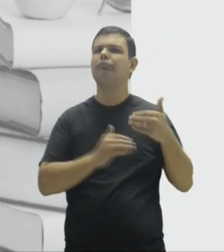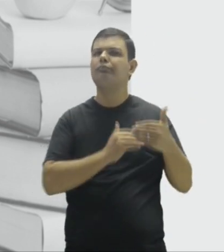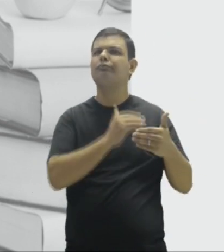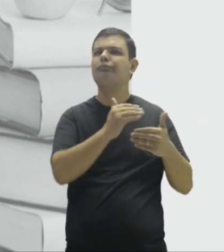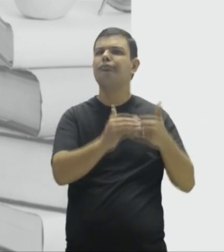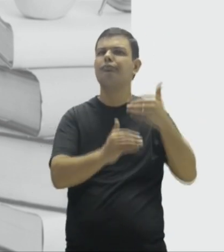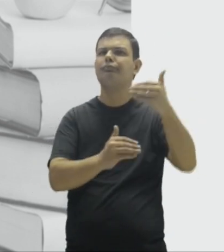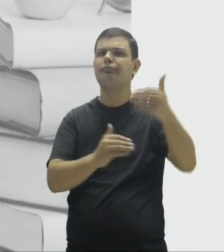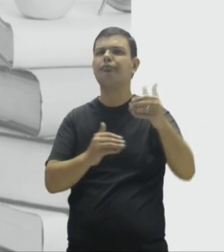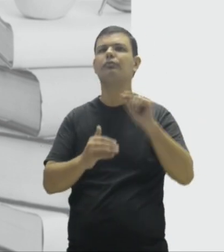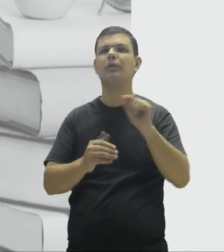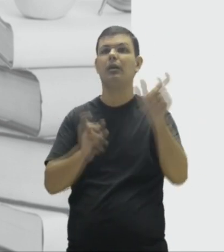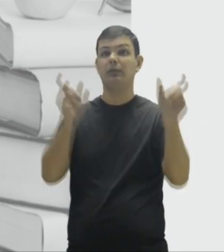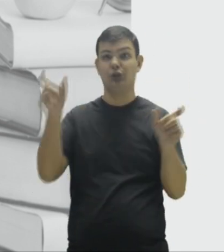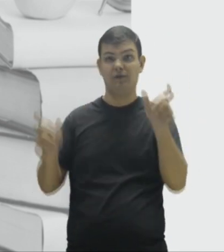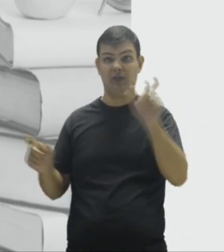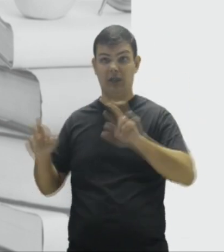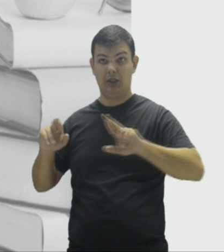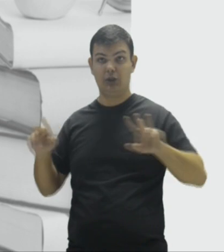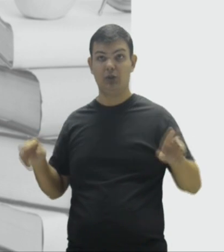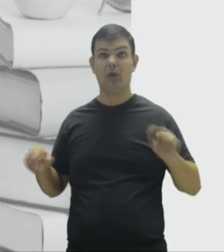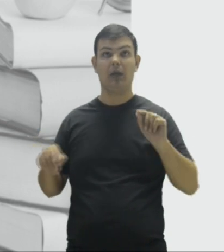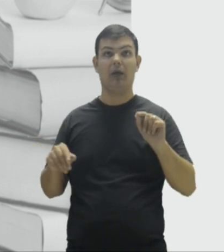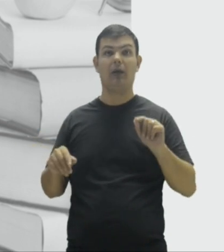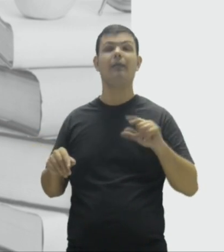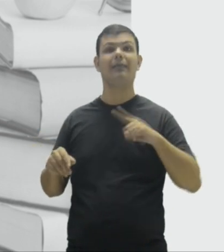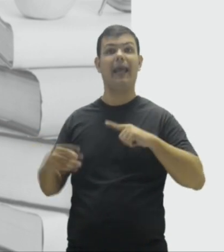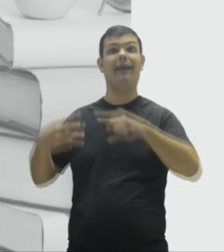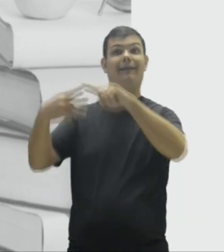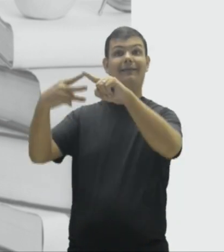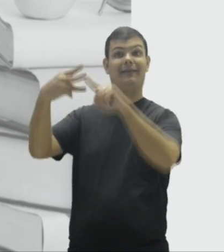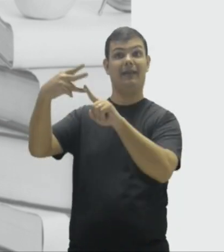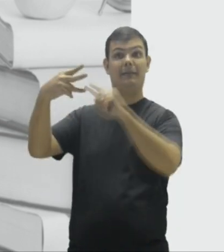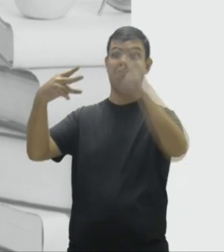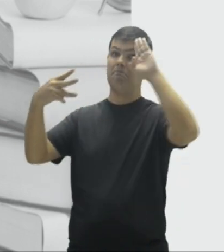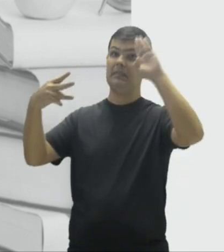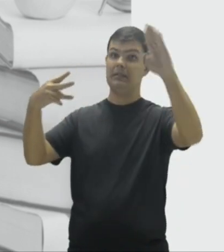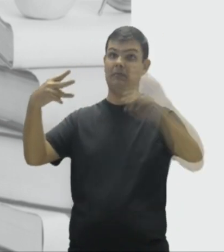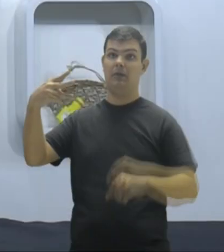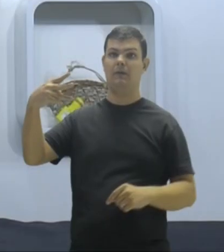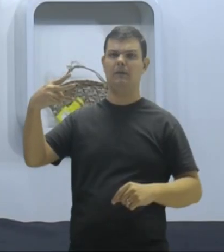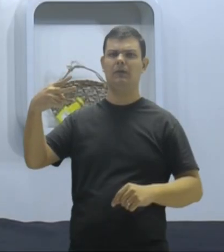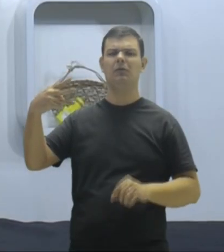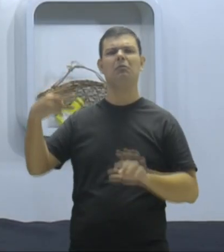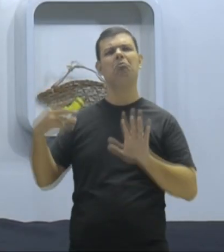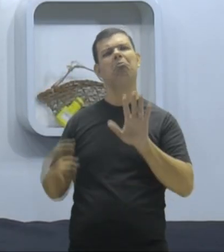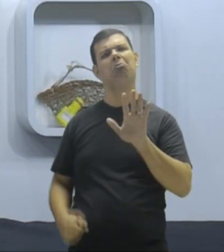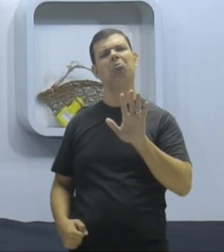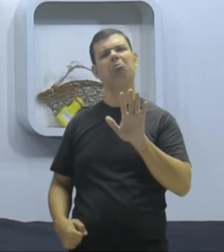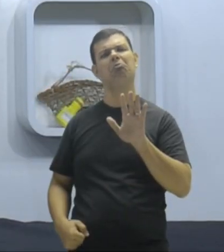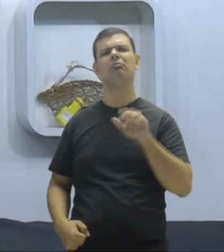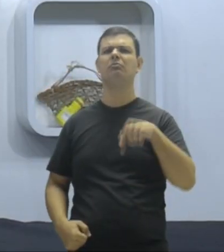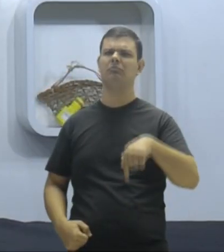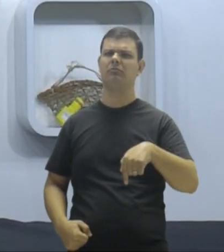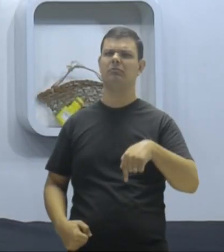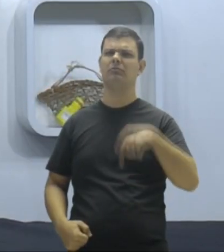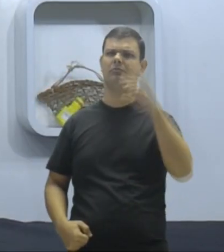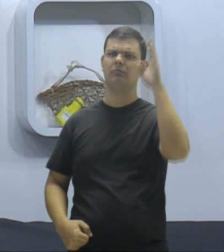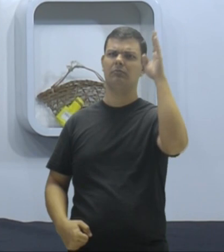étnica, tá? Ela é representada por uma tríade. Ah, professor, mas no Brasil nós só temos